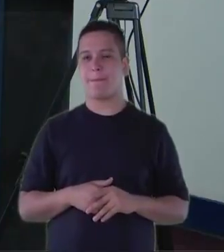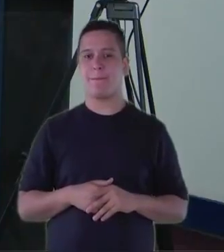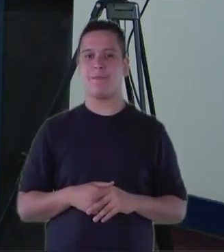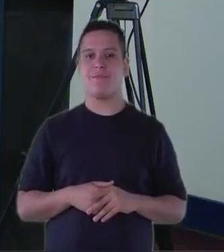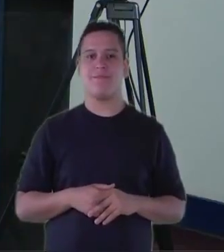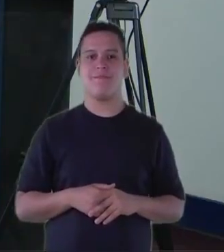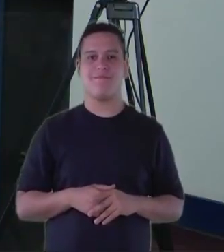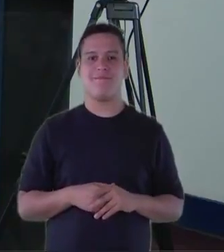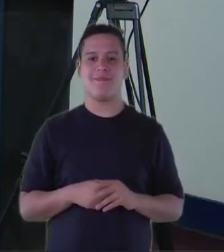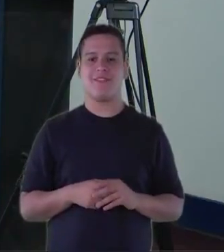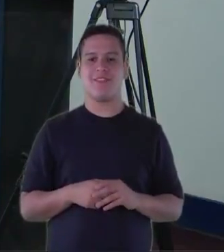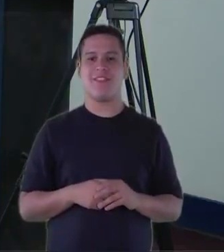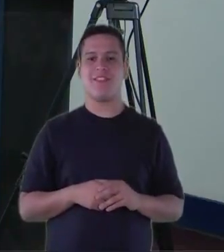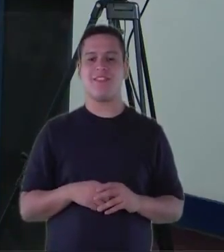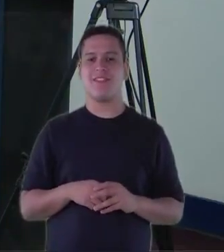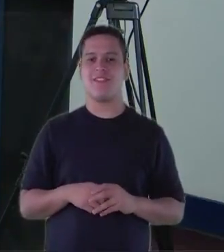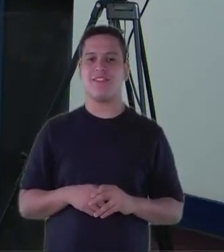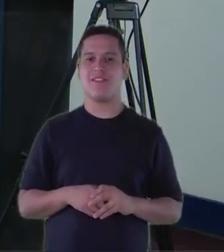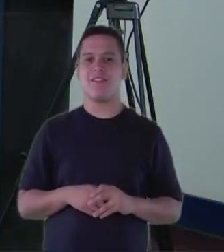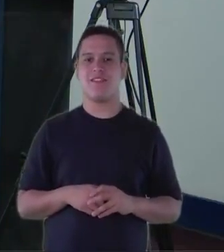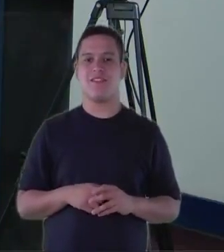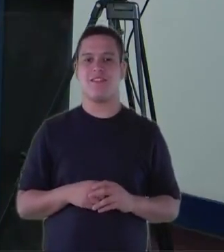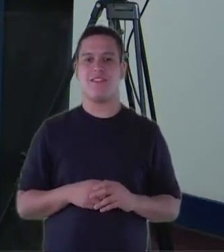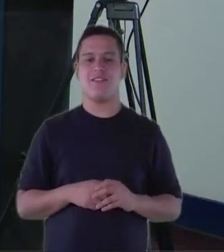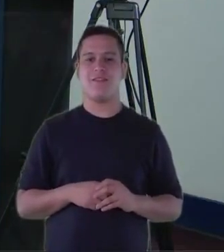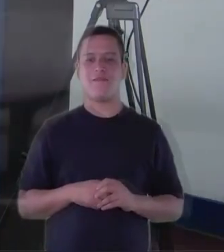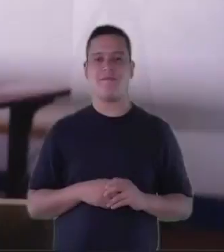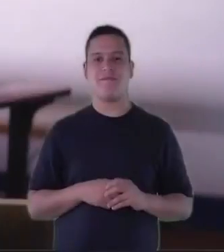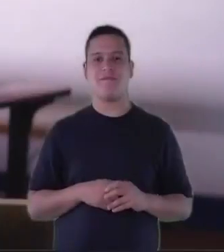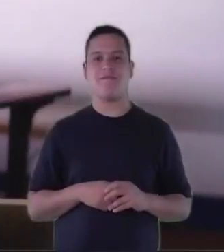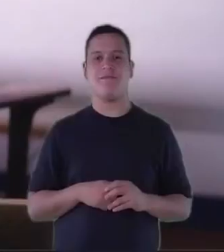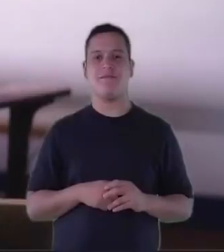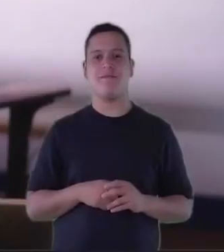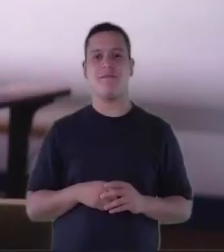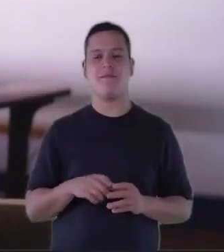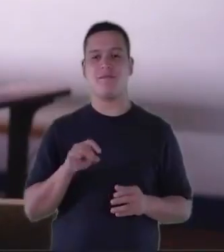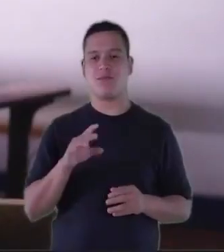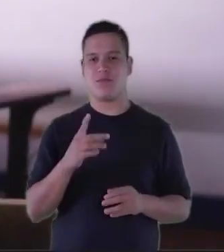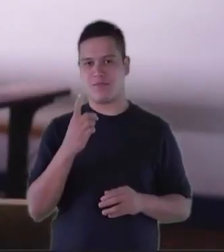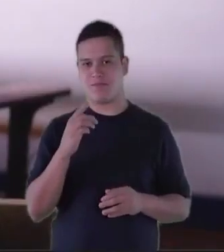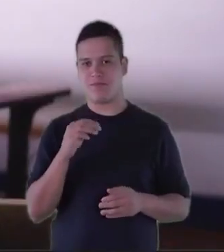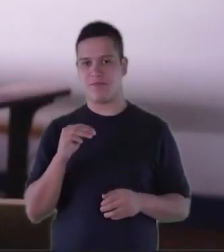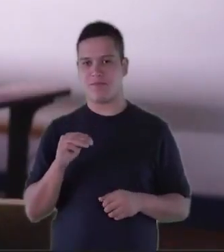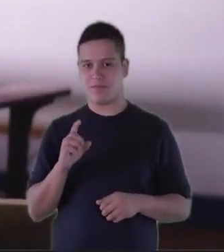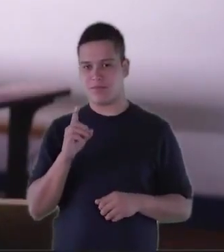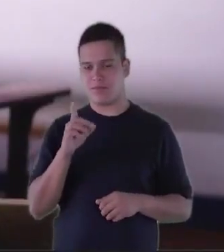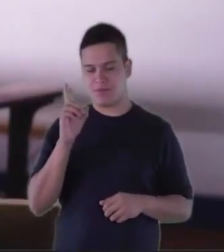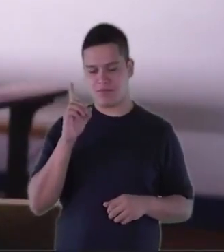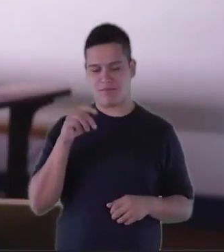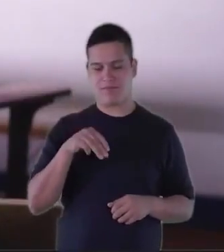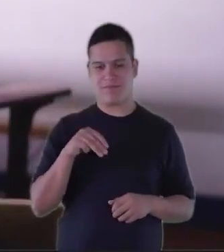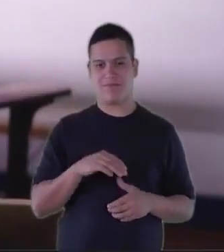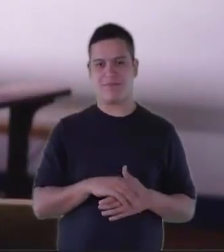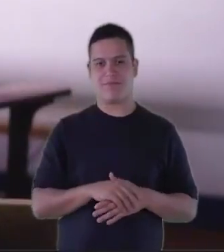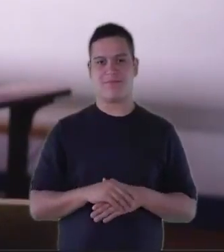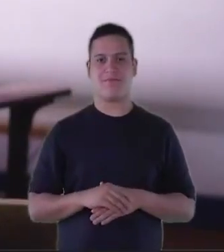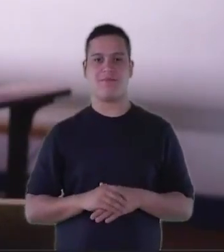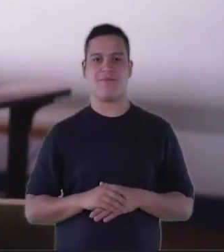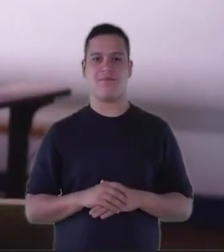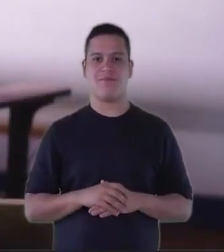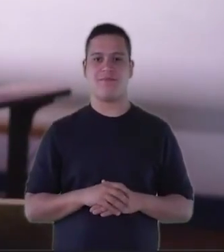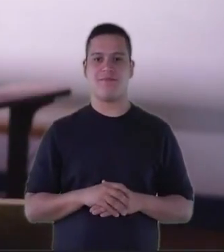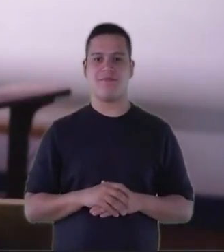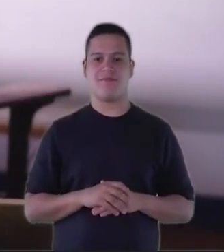Por um motivo de problemas técnicos, o áudio do apresentador Afonso Borges não poderá ser ouvido por alguns instantes.